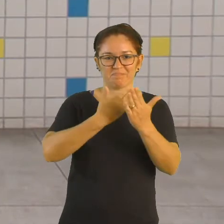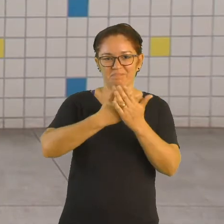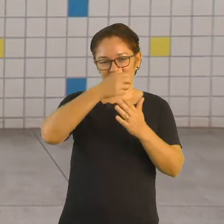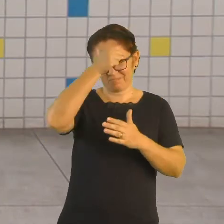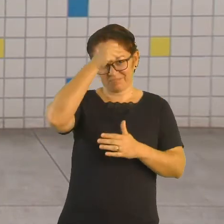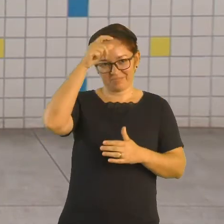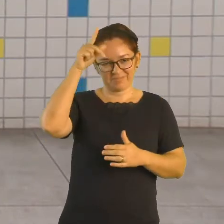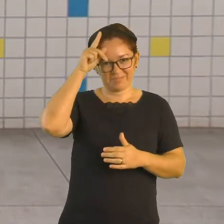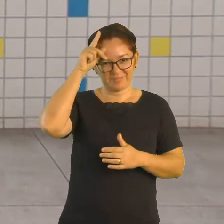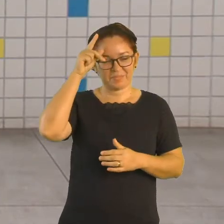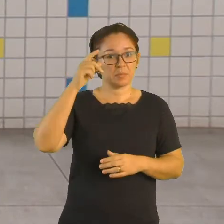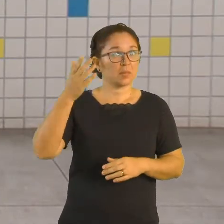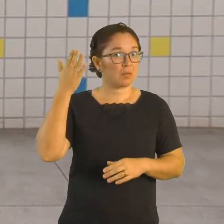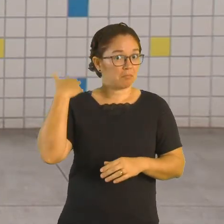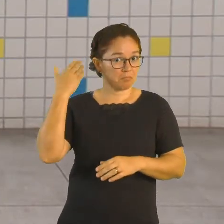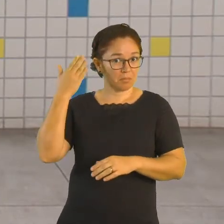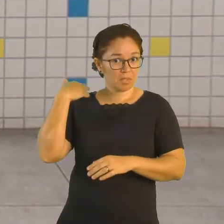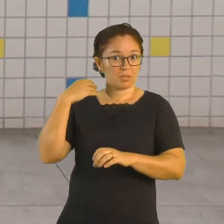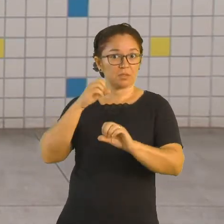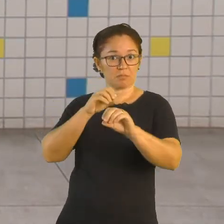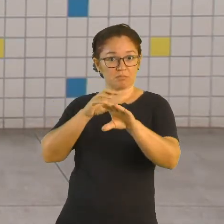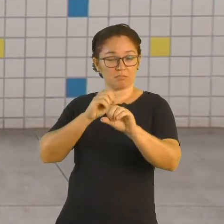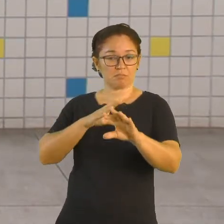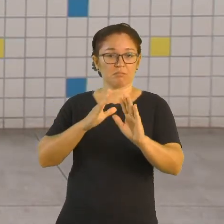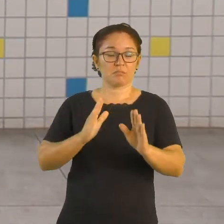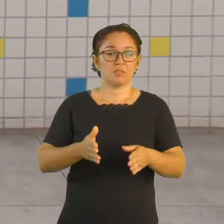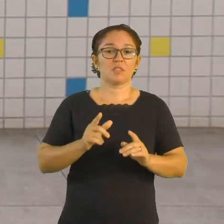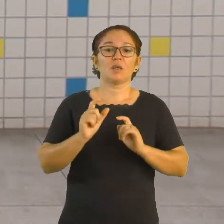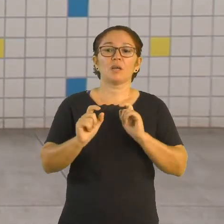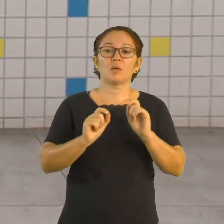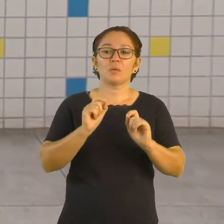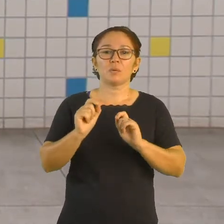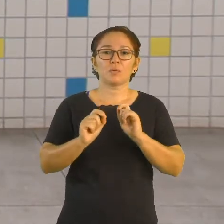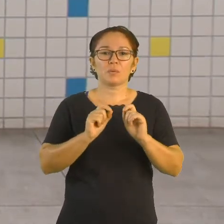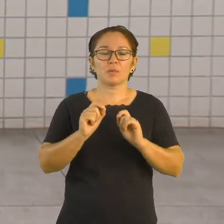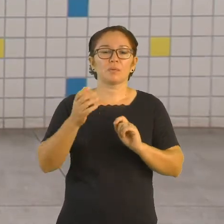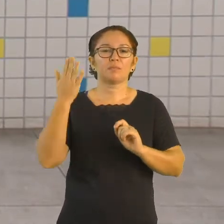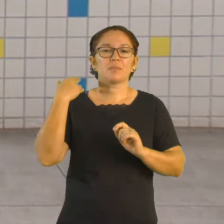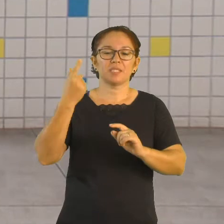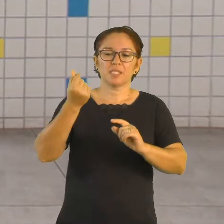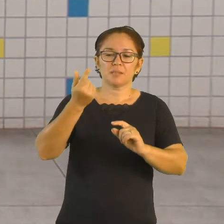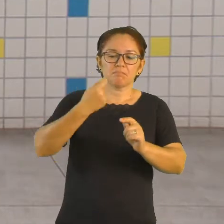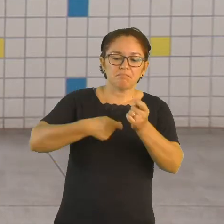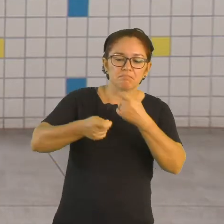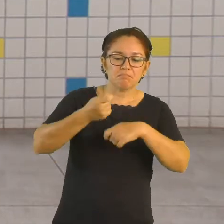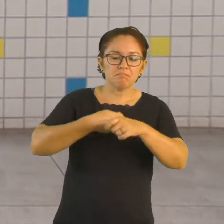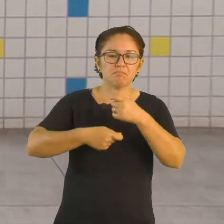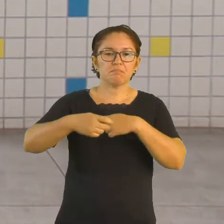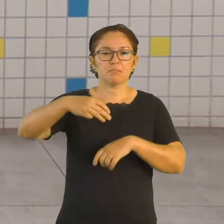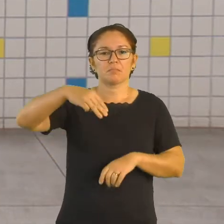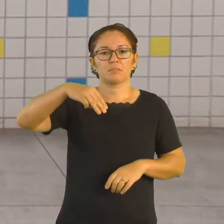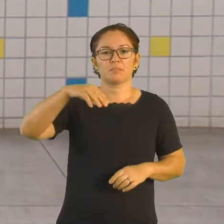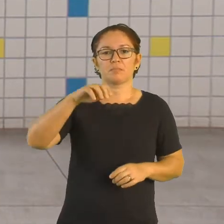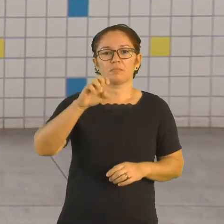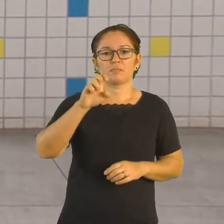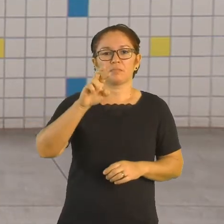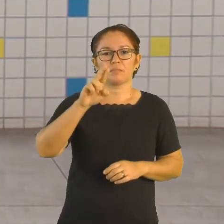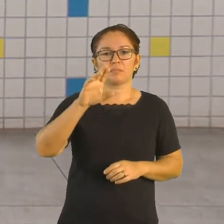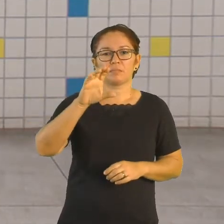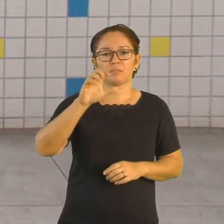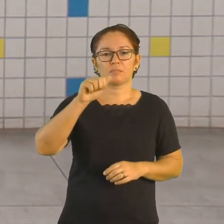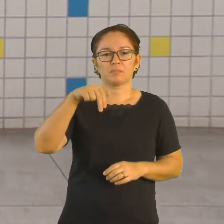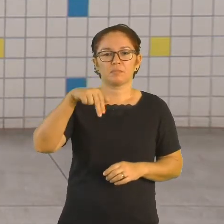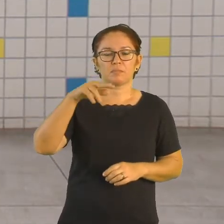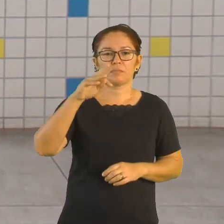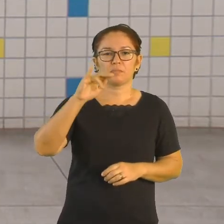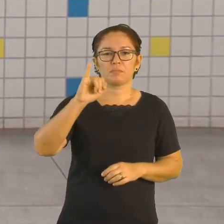Conforme a aula anterior, você pode compreender sobre o que foi o mercantilismo e as etapas de uma cadeia